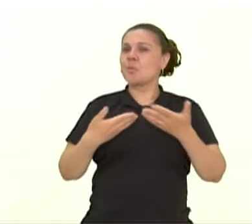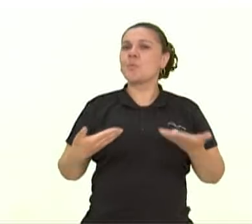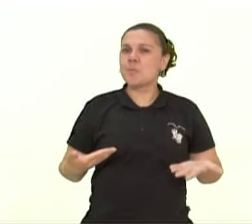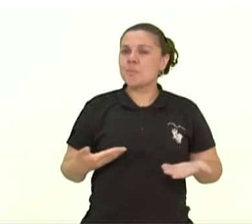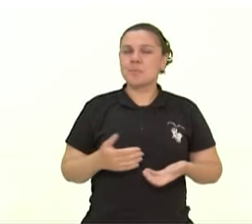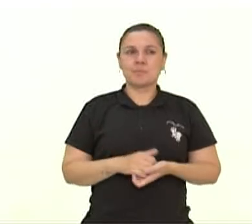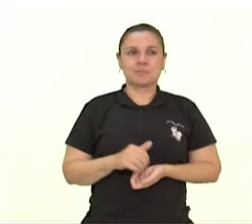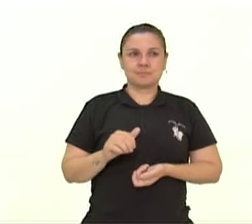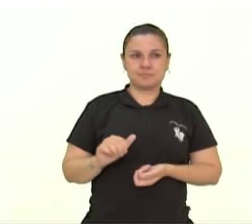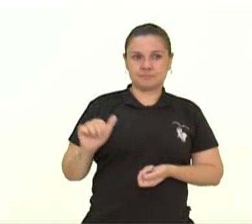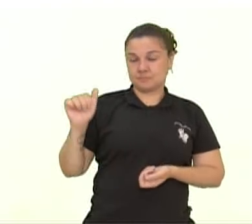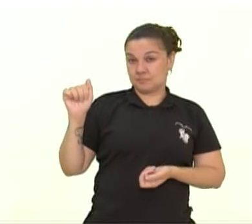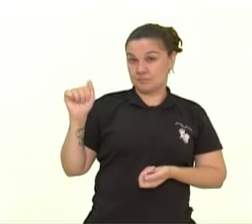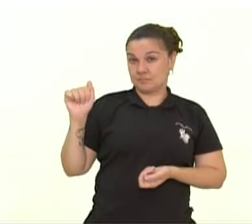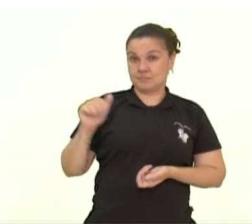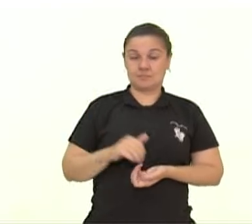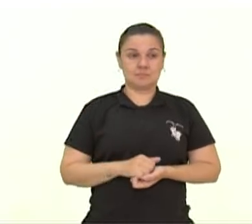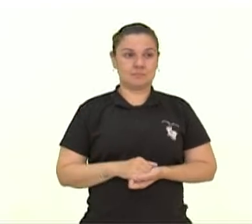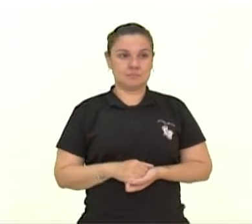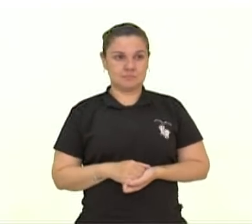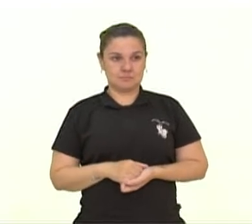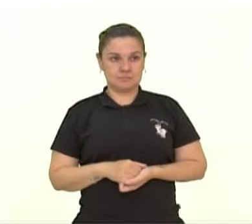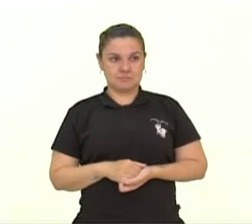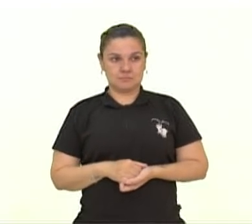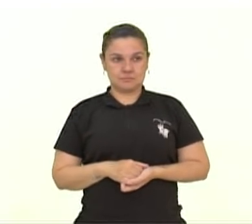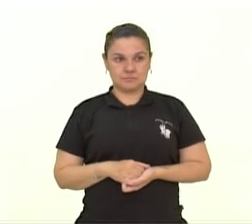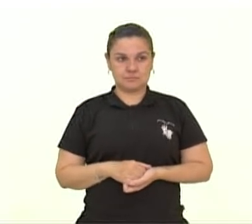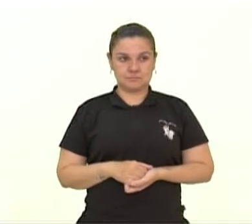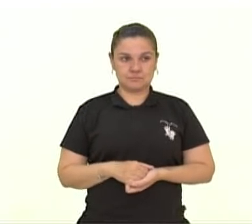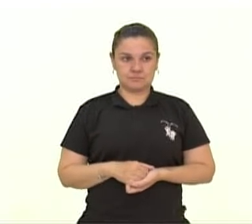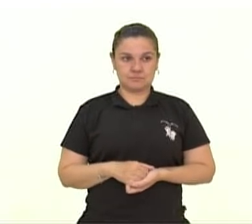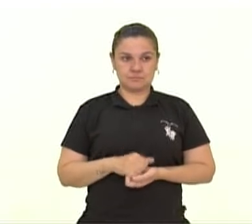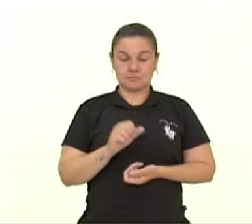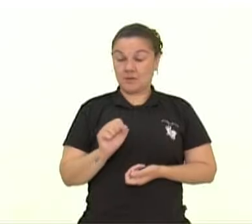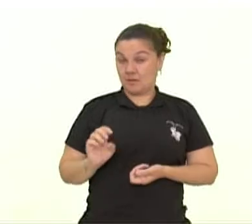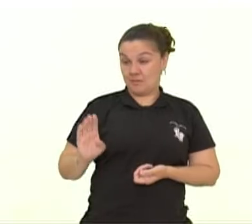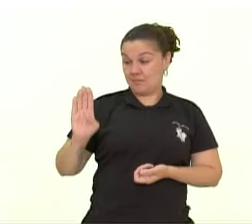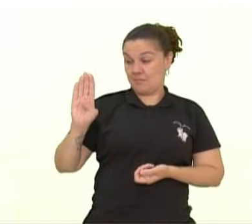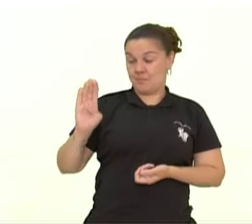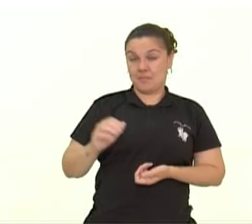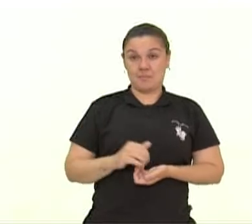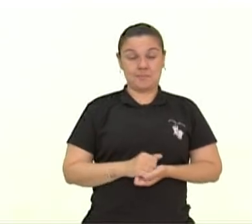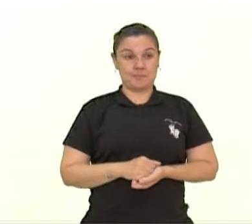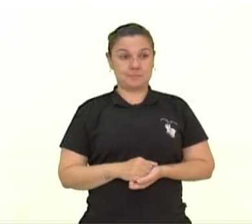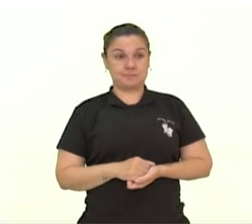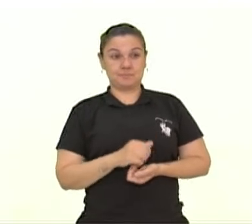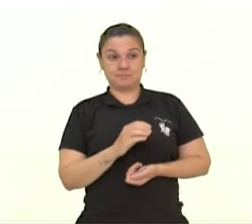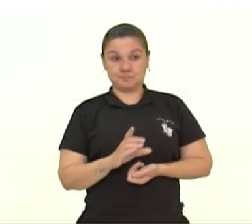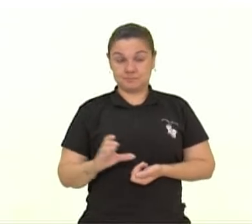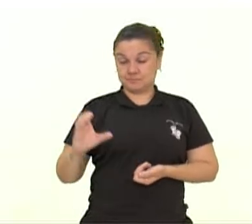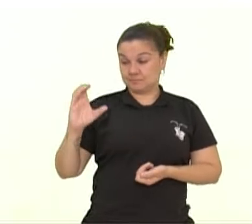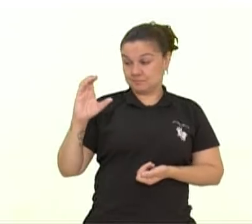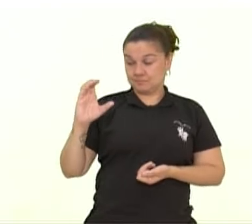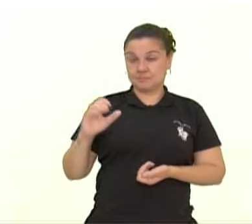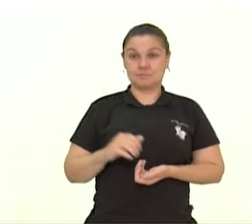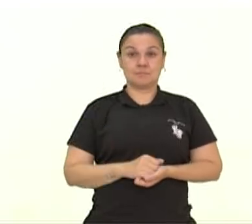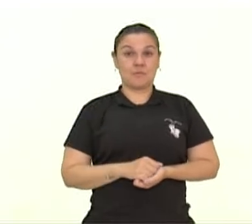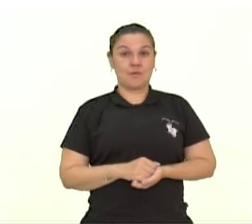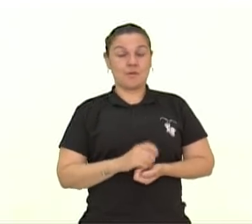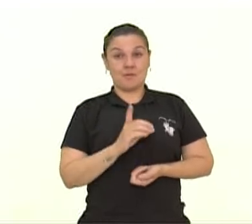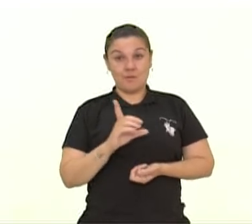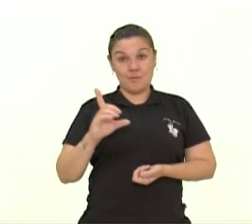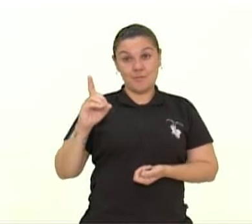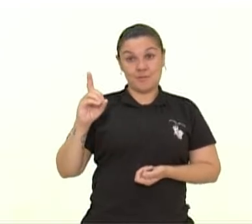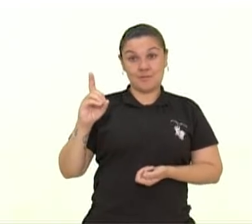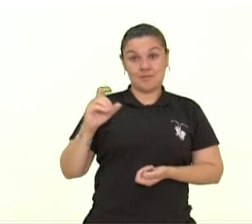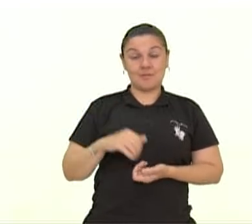textual? Alternativa A, trata-se de um texto dissertativo, B, de um conto, C, de um texto informativo ou D,